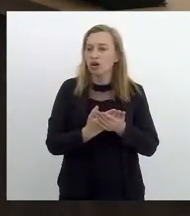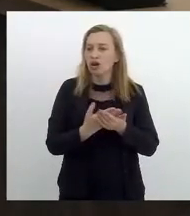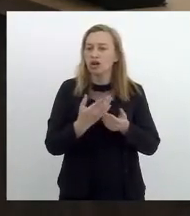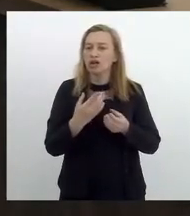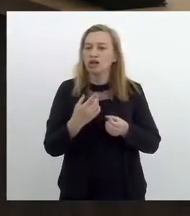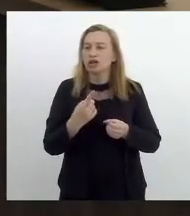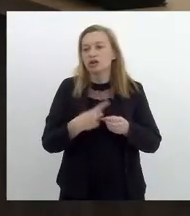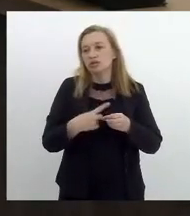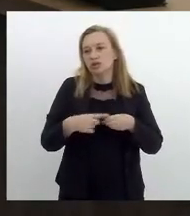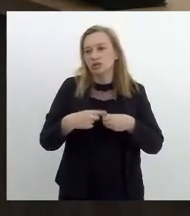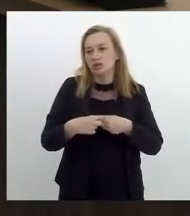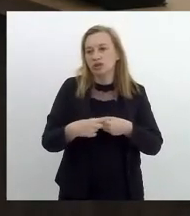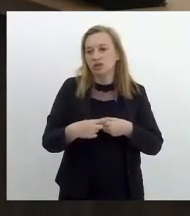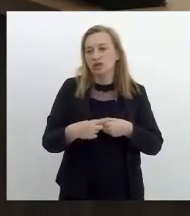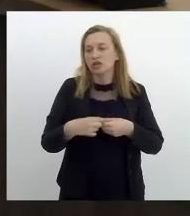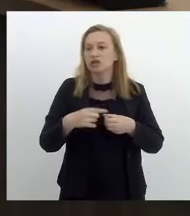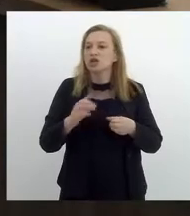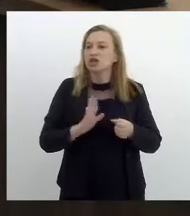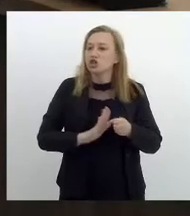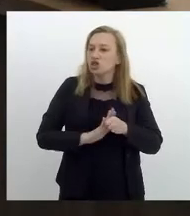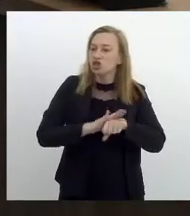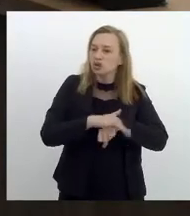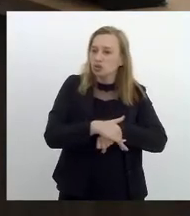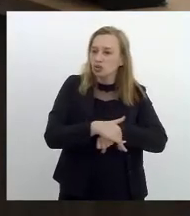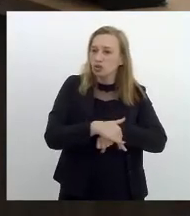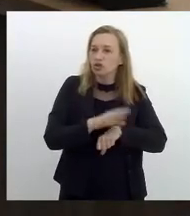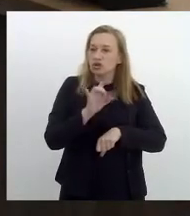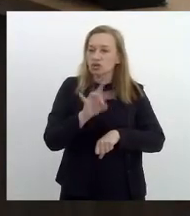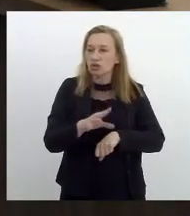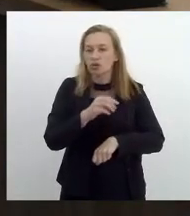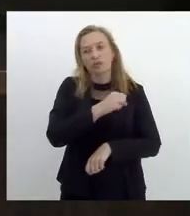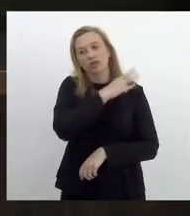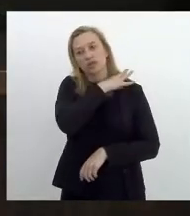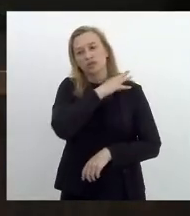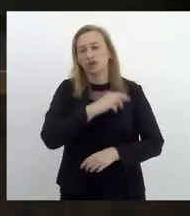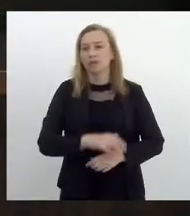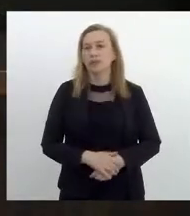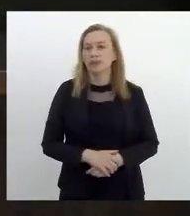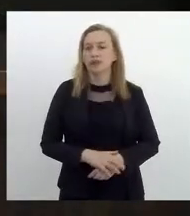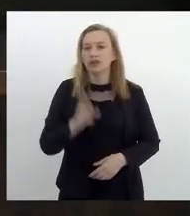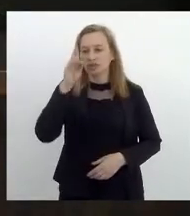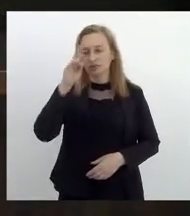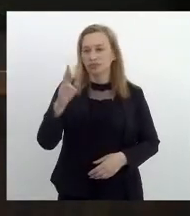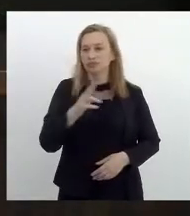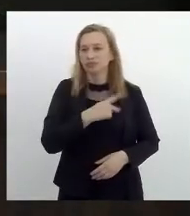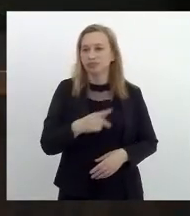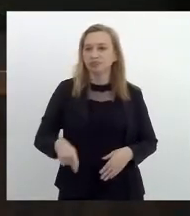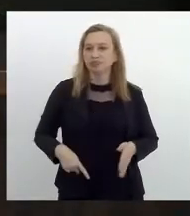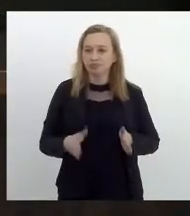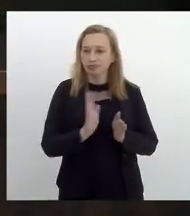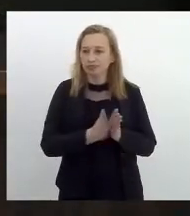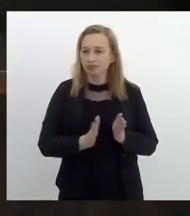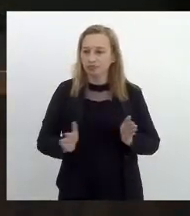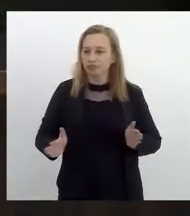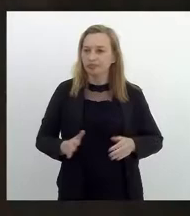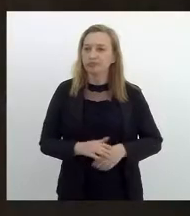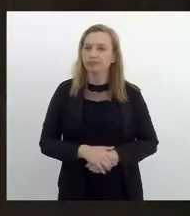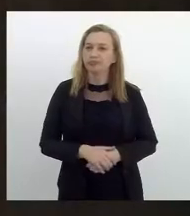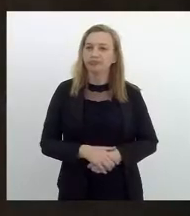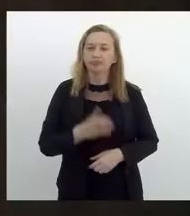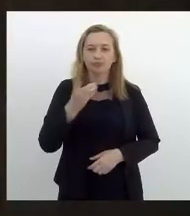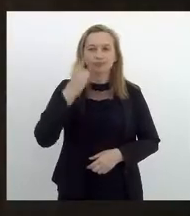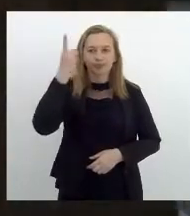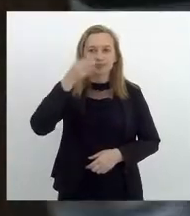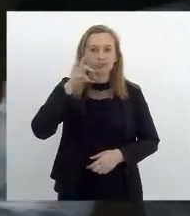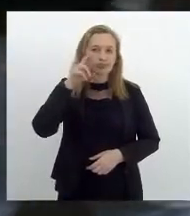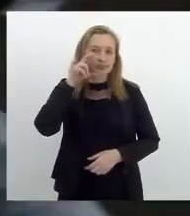espaço diurno para a oferta de ensino médio. Senhor presidente, pela ordem. Boa noite, deputado. É que o deputado